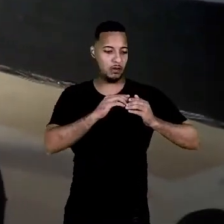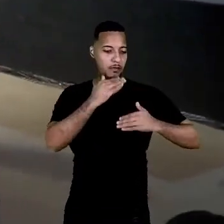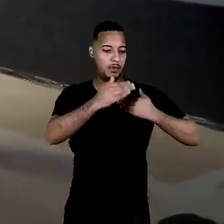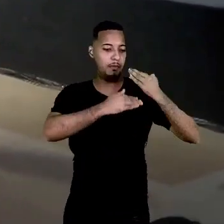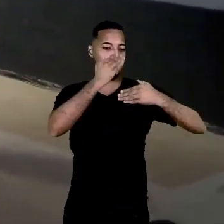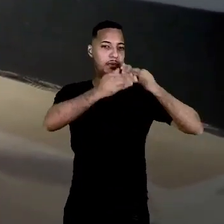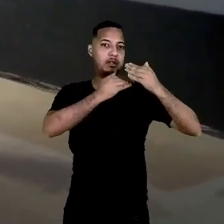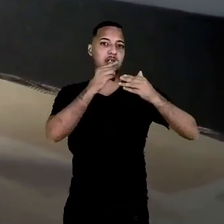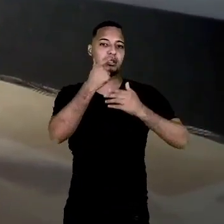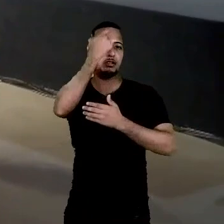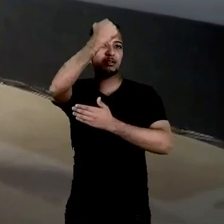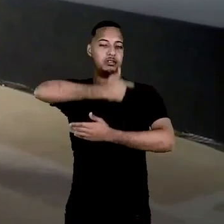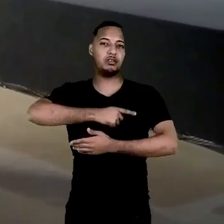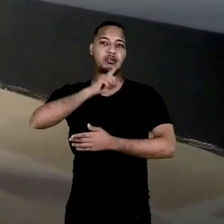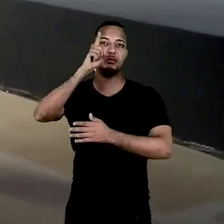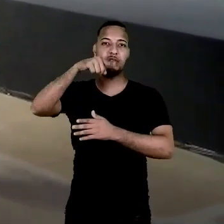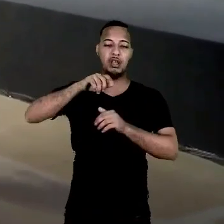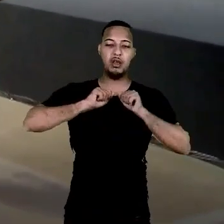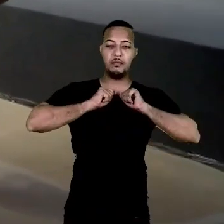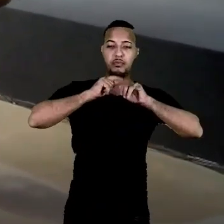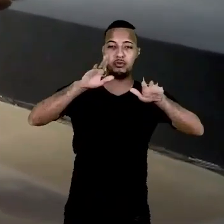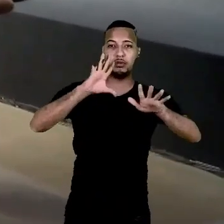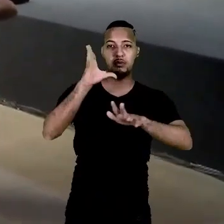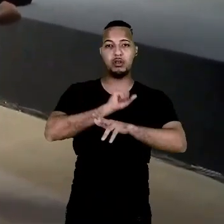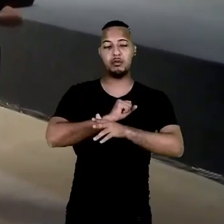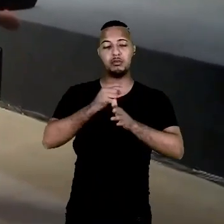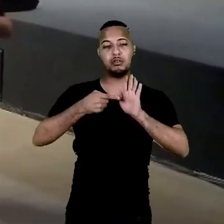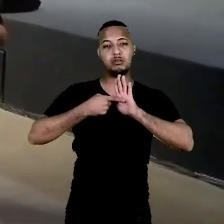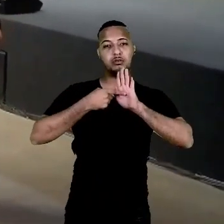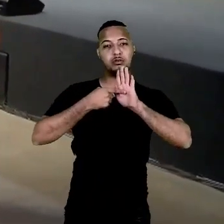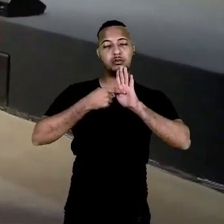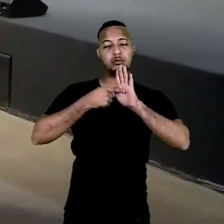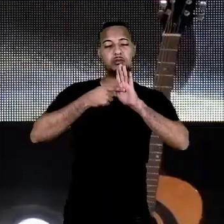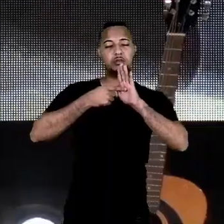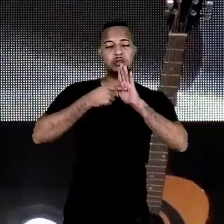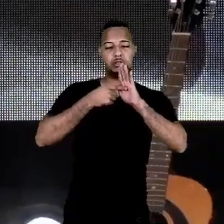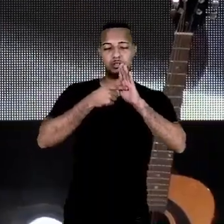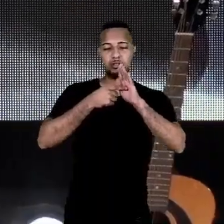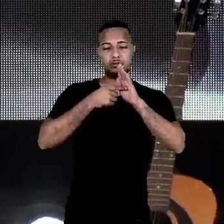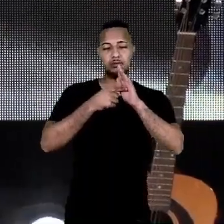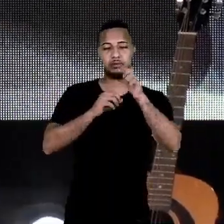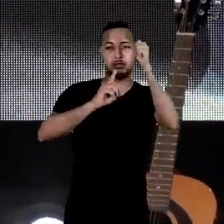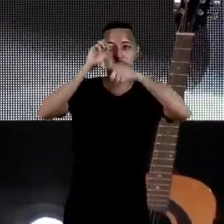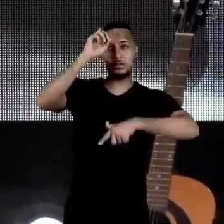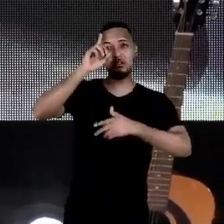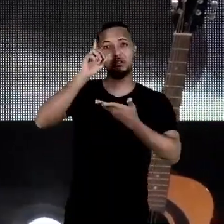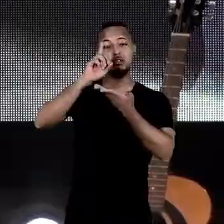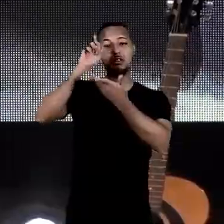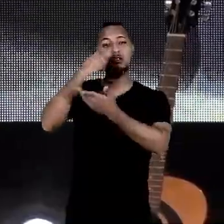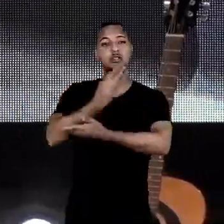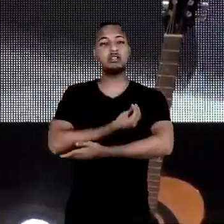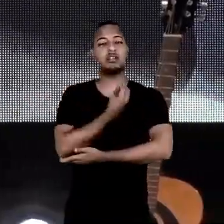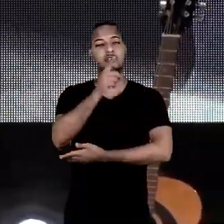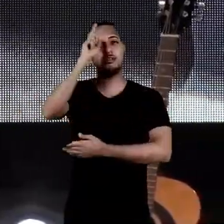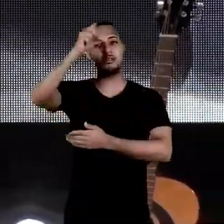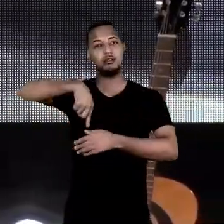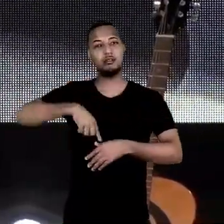Espírito Santo de Deus. Transborde do Espírito Santo, da presença dEle. Sabe por quê?